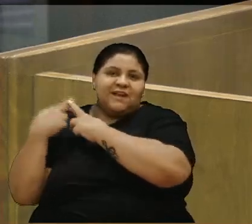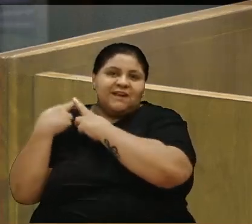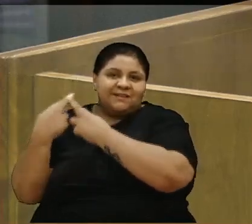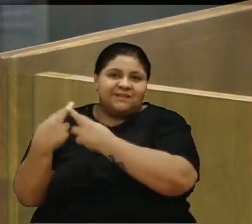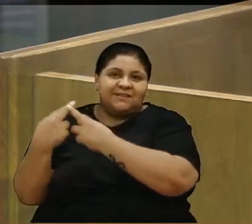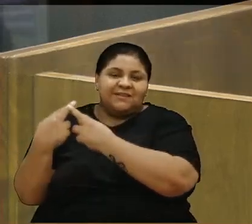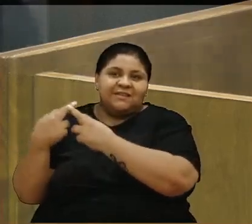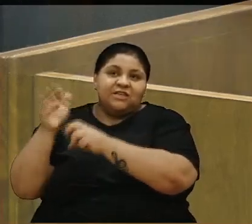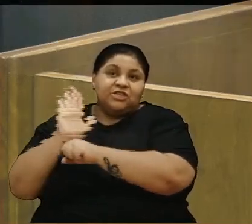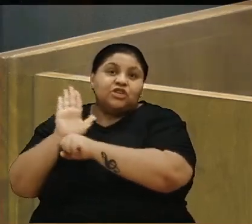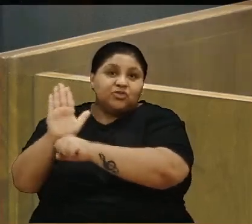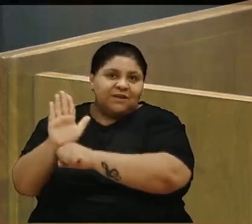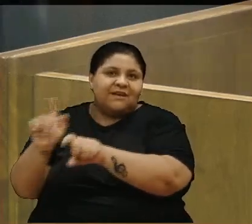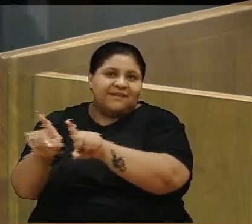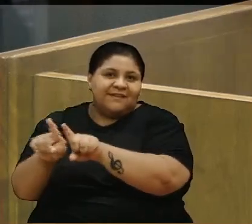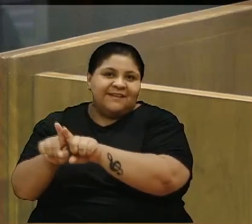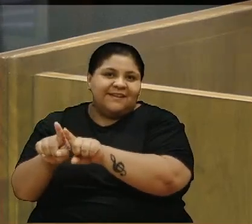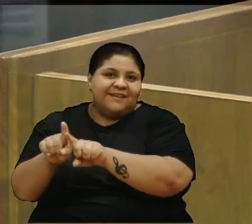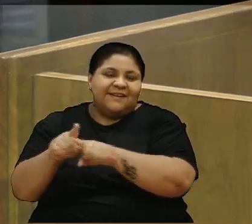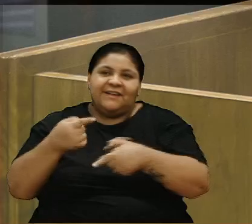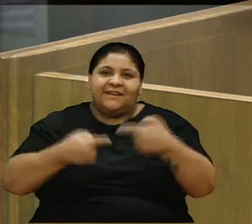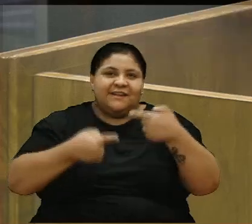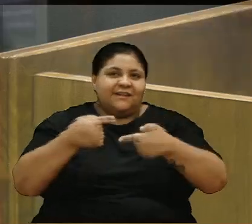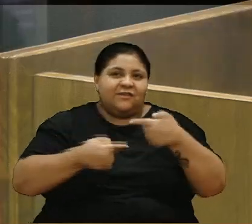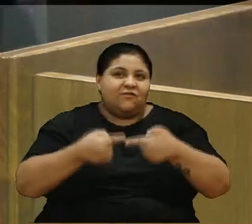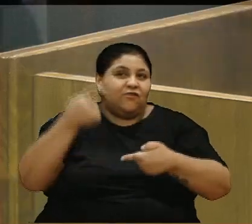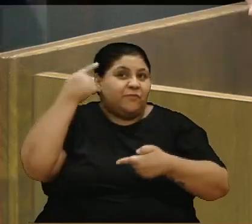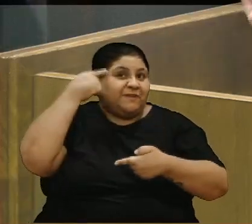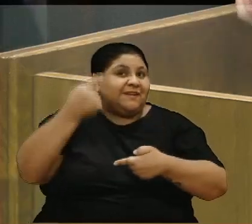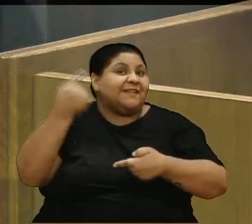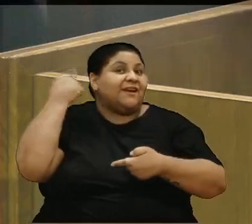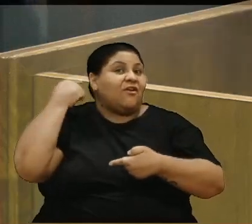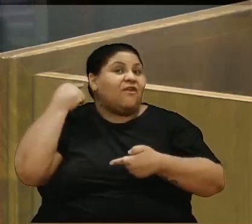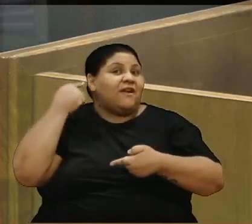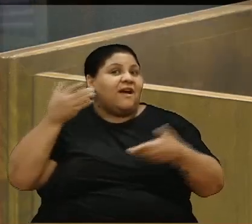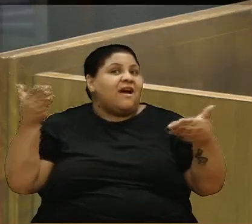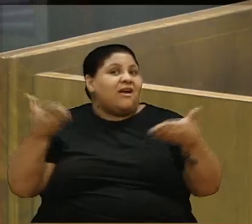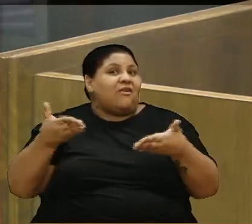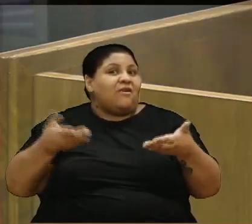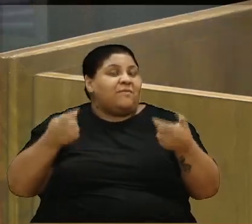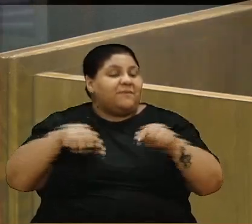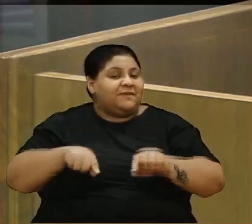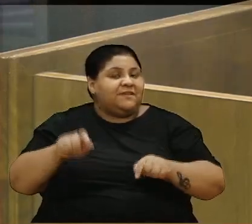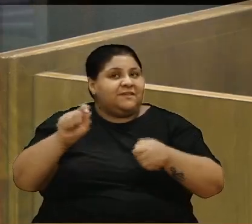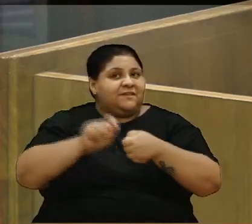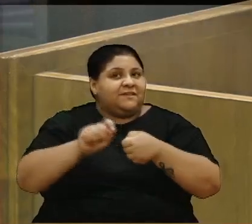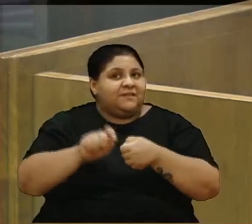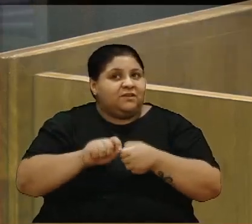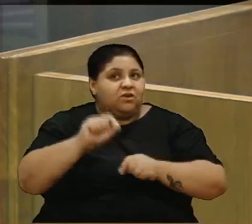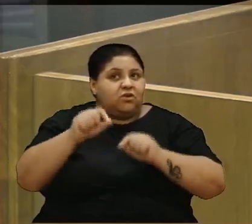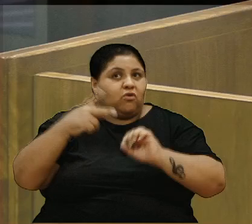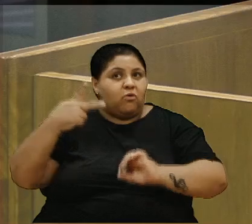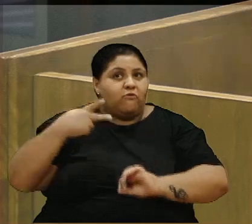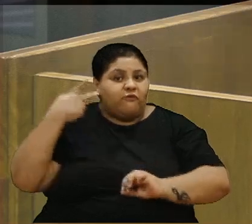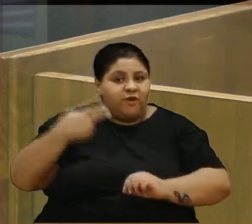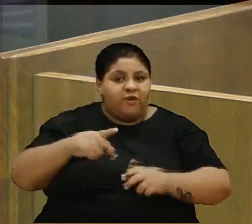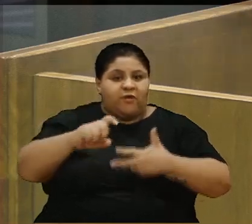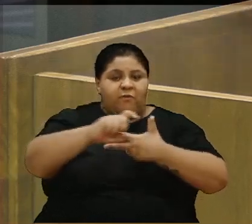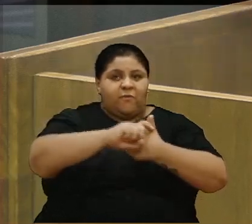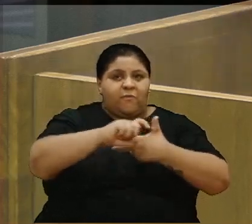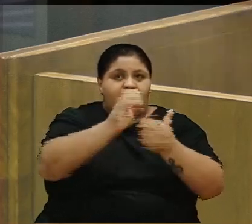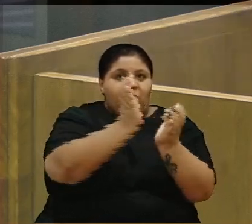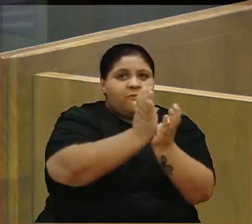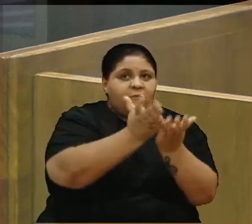ajudar a bancar. Só que isso é um debate que não foi previsto lá atrás. Agora nós precisamos fazer. Enquanto vereadores, enquanto executivo, inclusive, comissão de